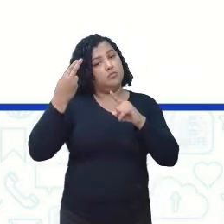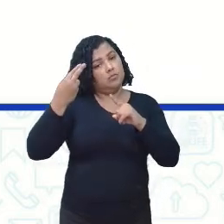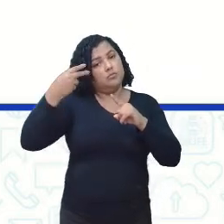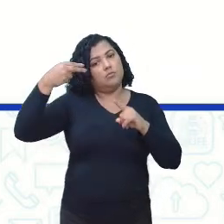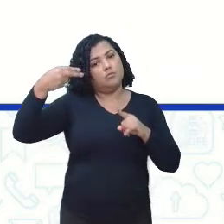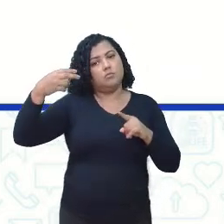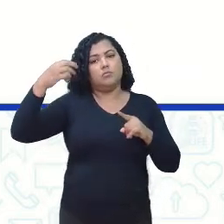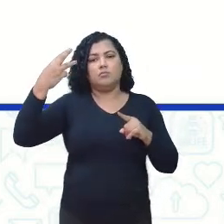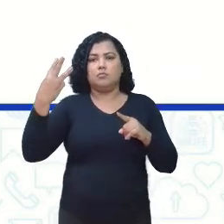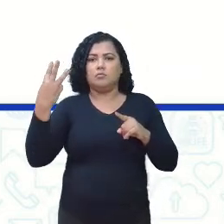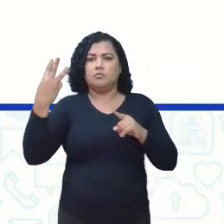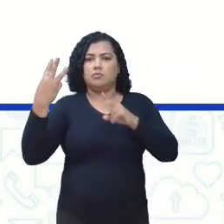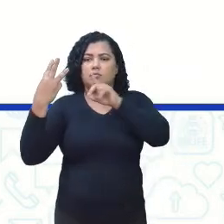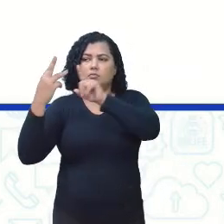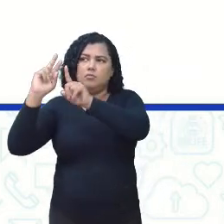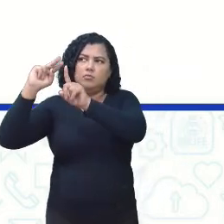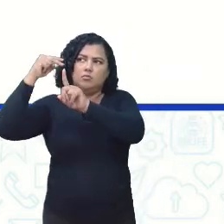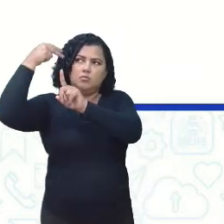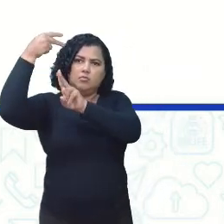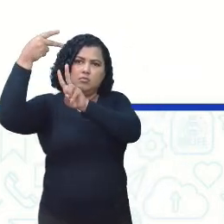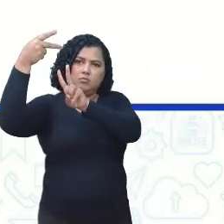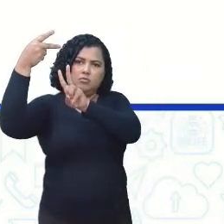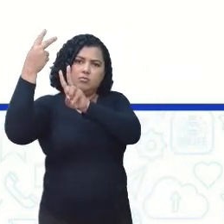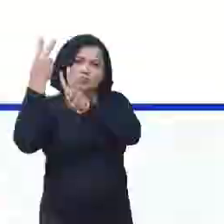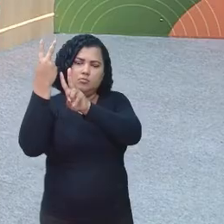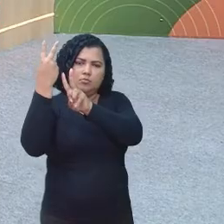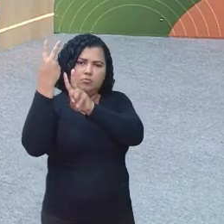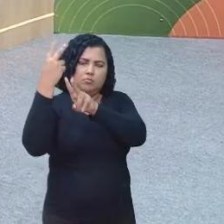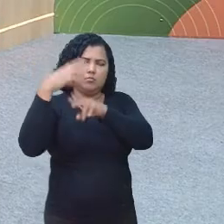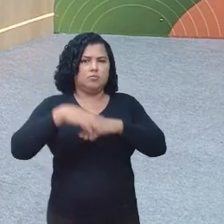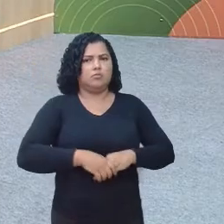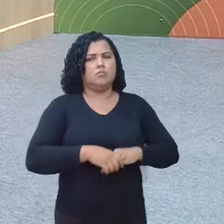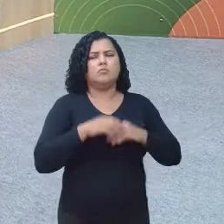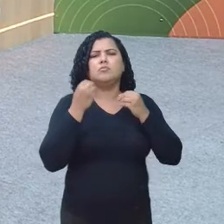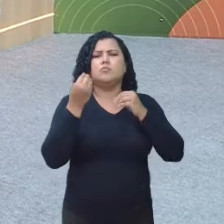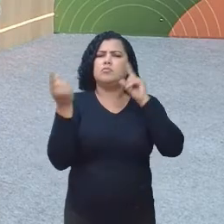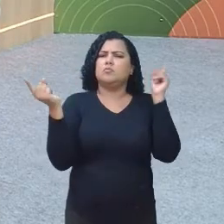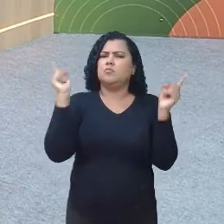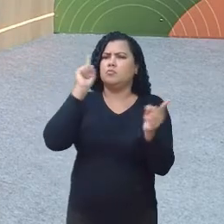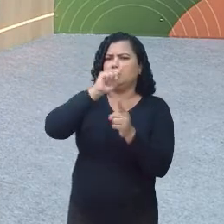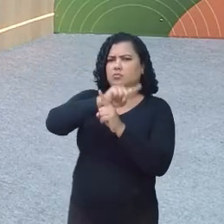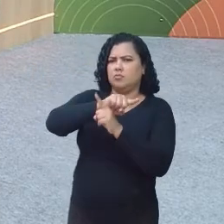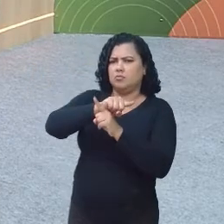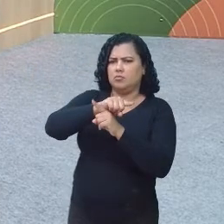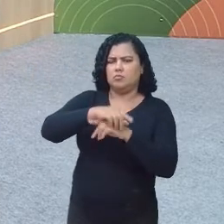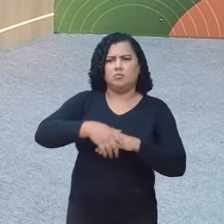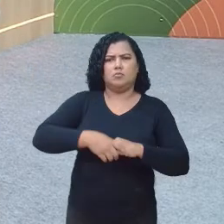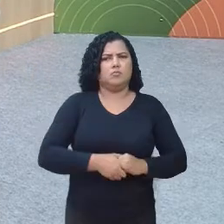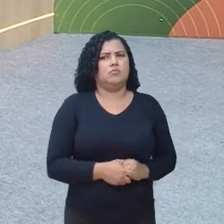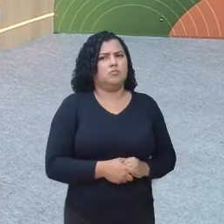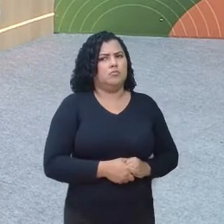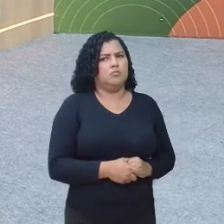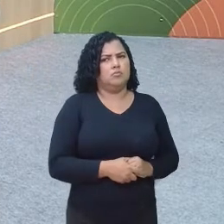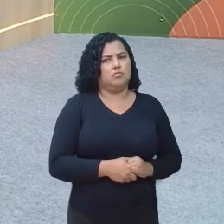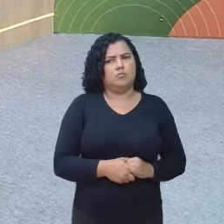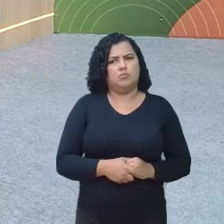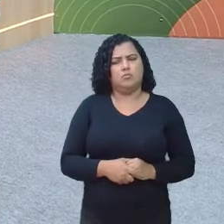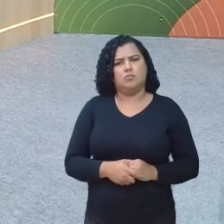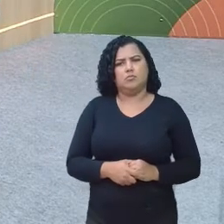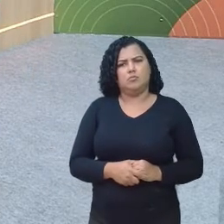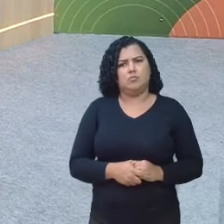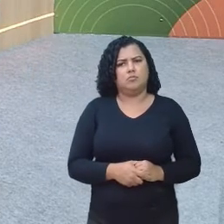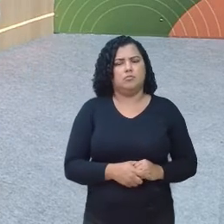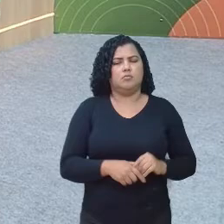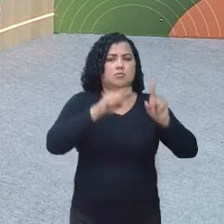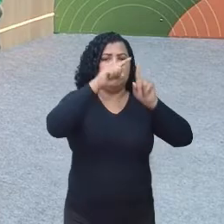com o expoente 2, como tem na primeira ali. Como seria o contrário dessa representação? Como seria pensar o contrário?